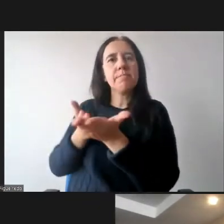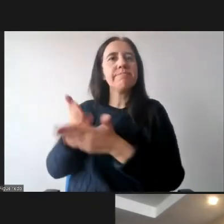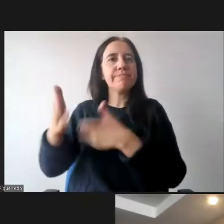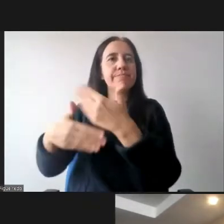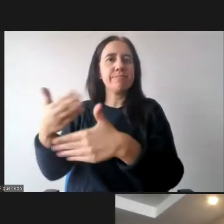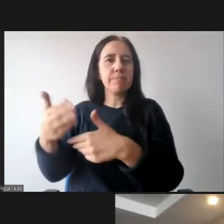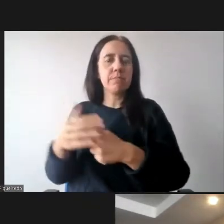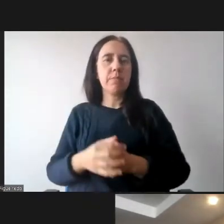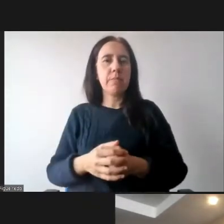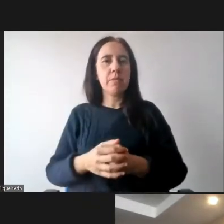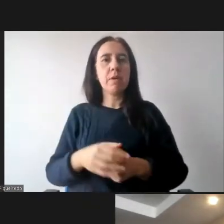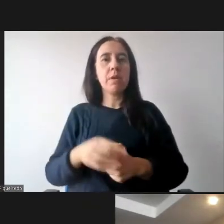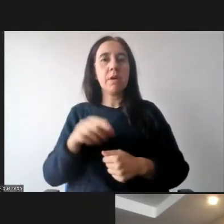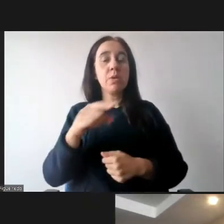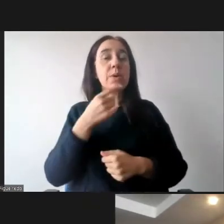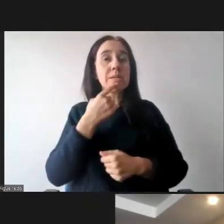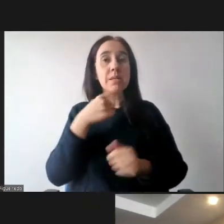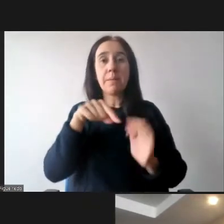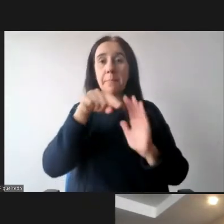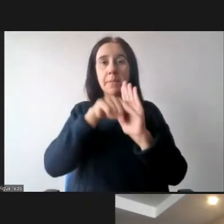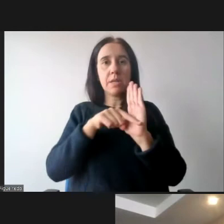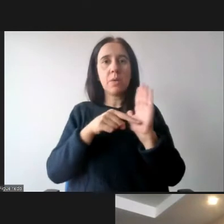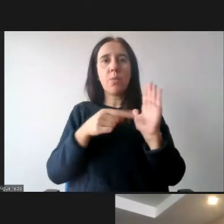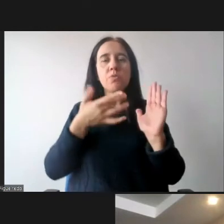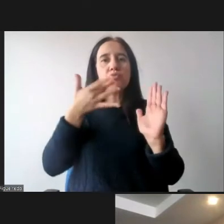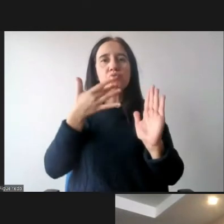que a medida não se revele demasiado gravosa.